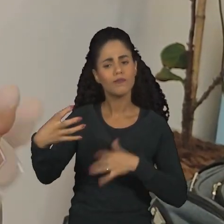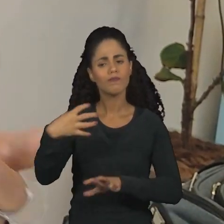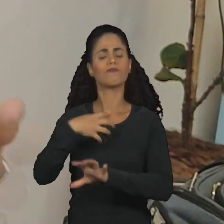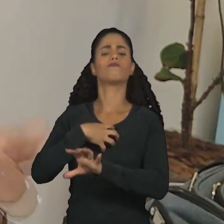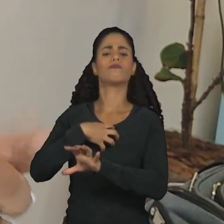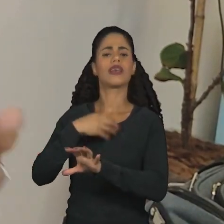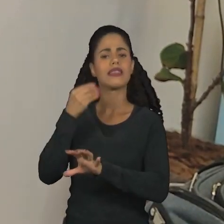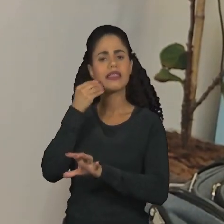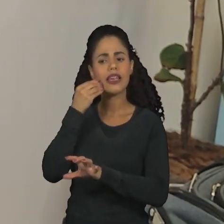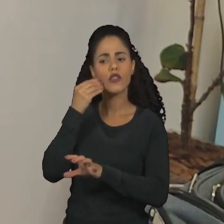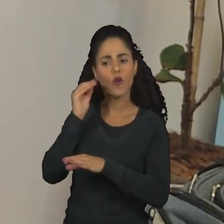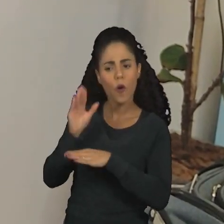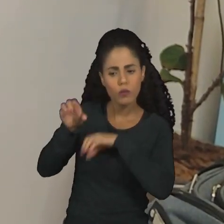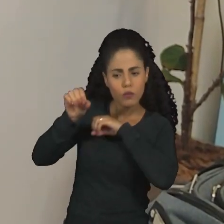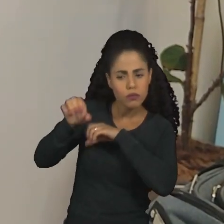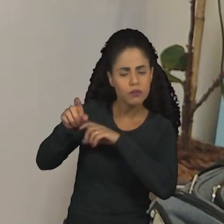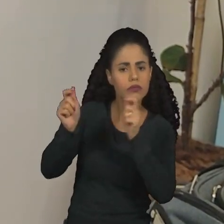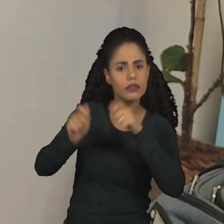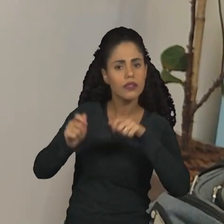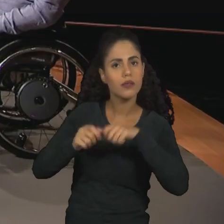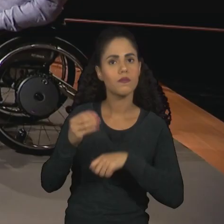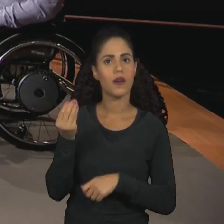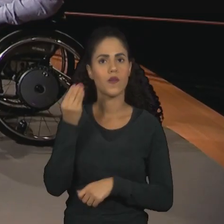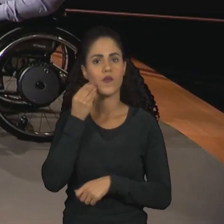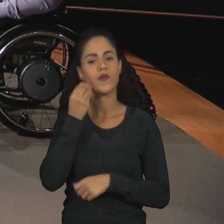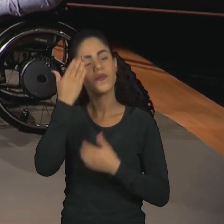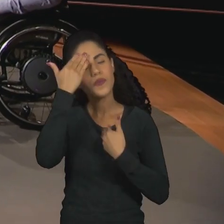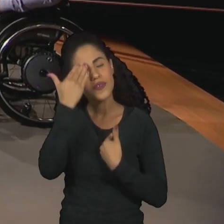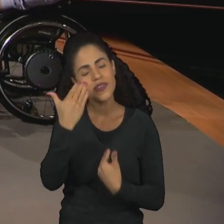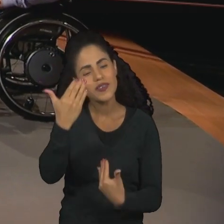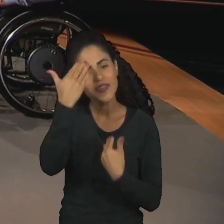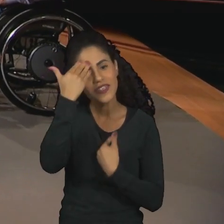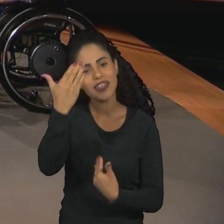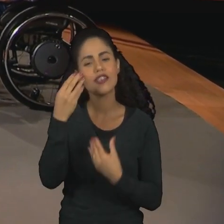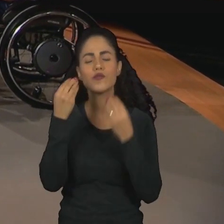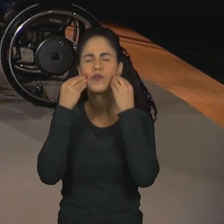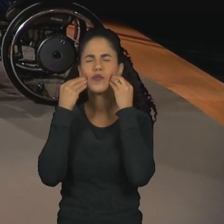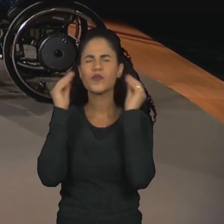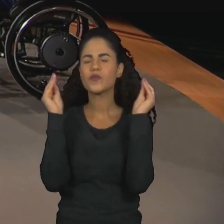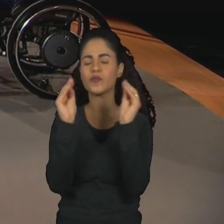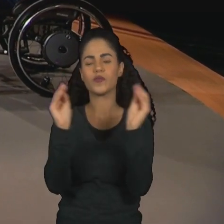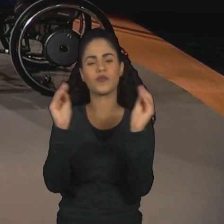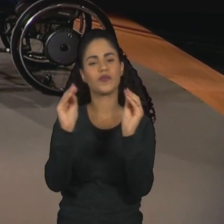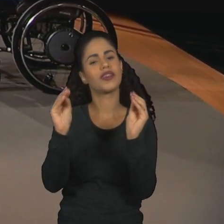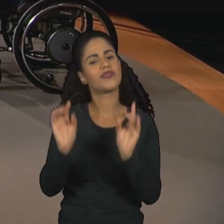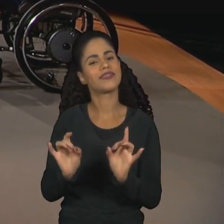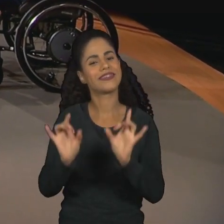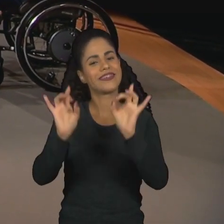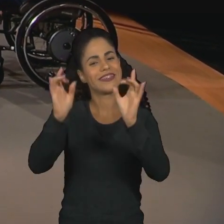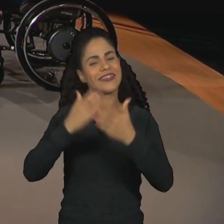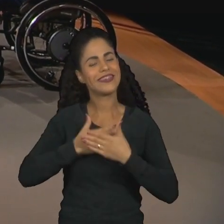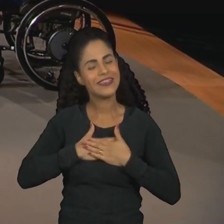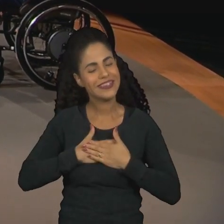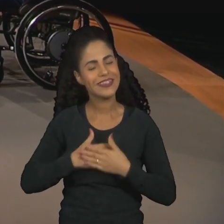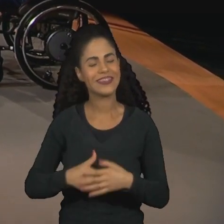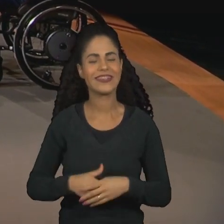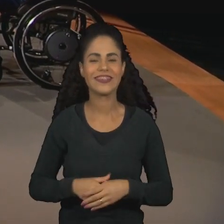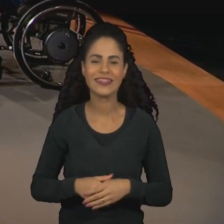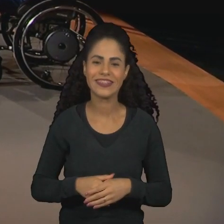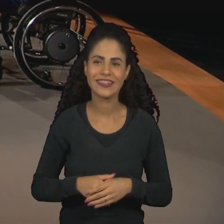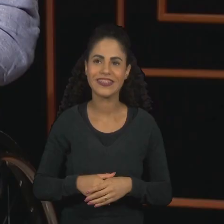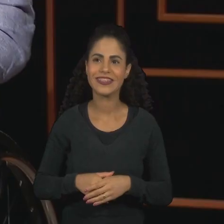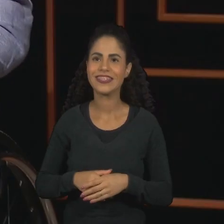ali na gente uma possibilidade. Obrigado e um beijo super carinhoso dos Sátiros.